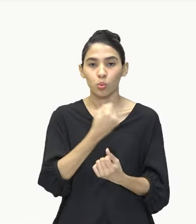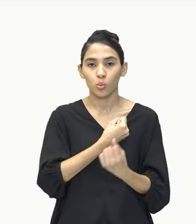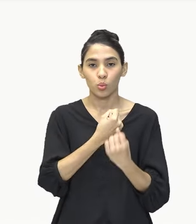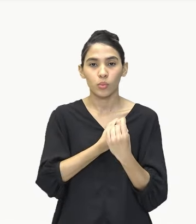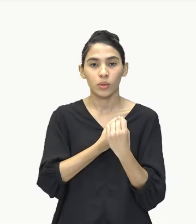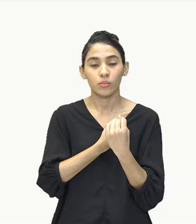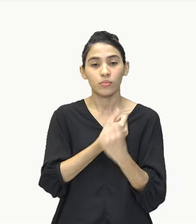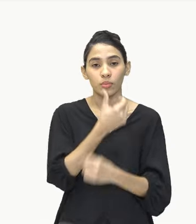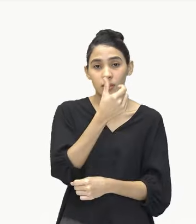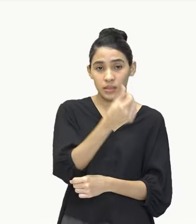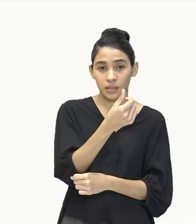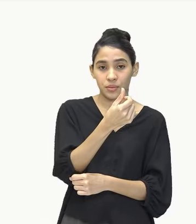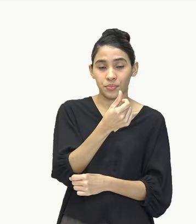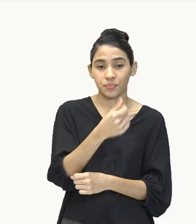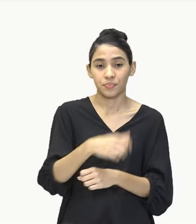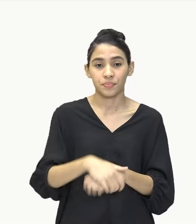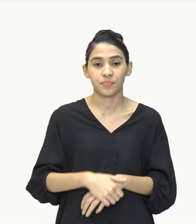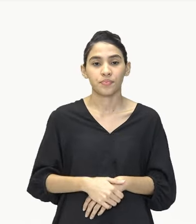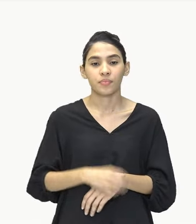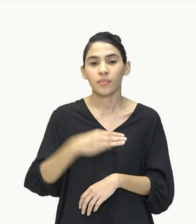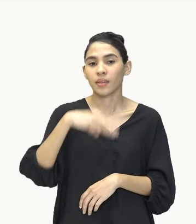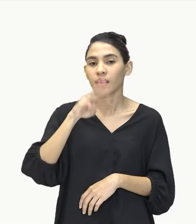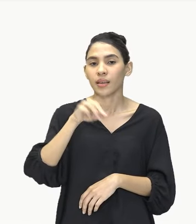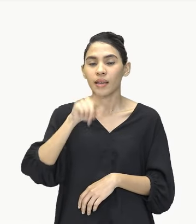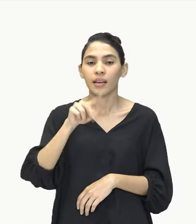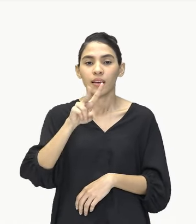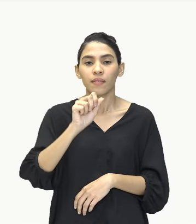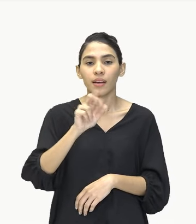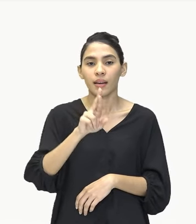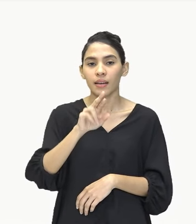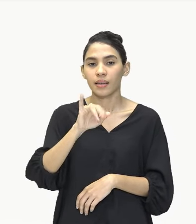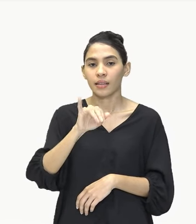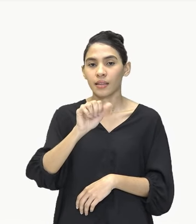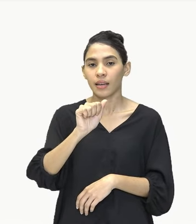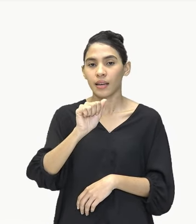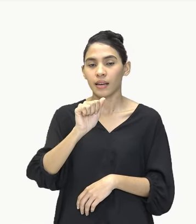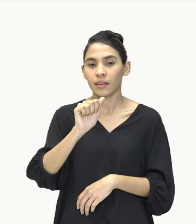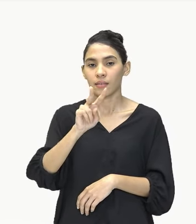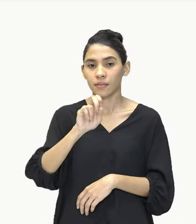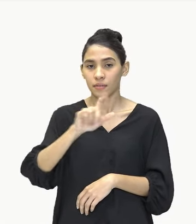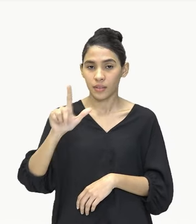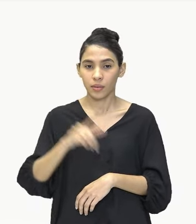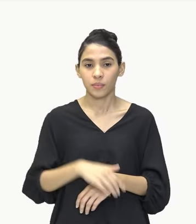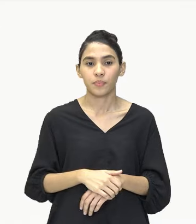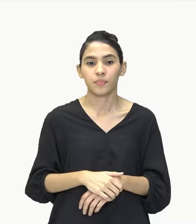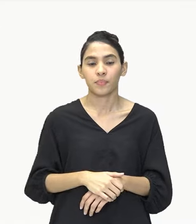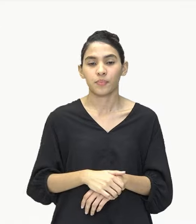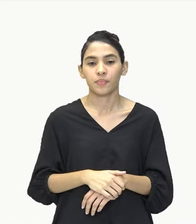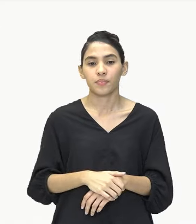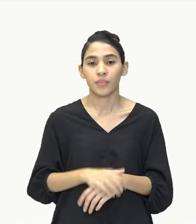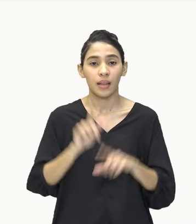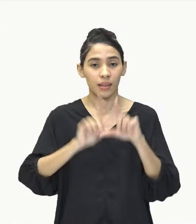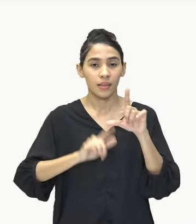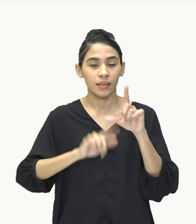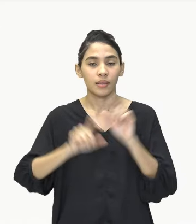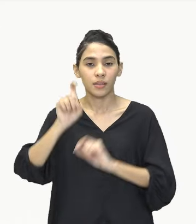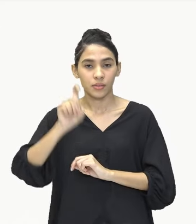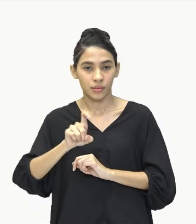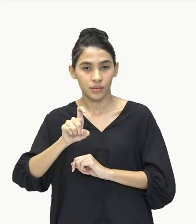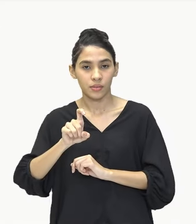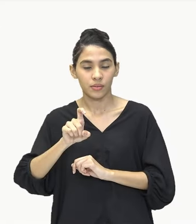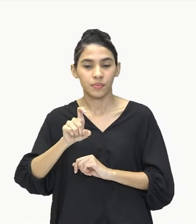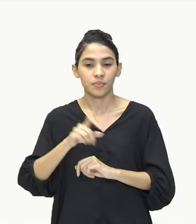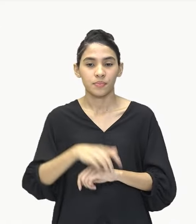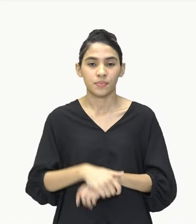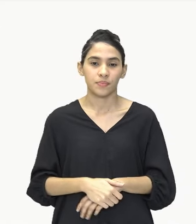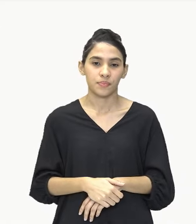é o 6. Quem é a variável? A variável aqui é a letra, que no